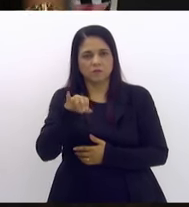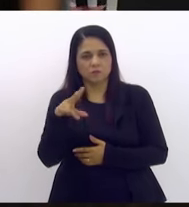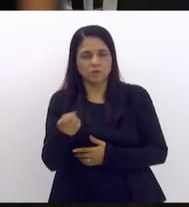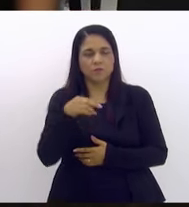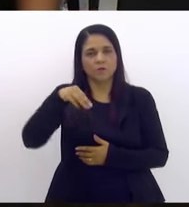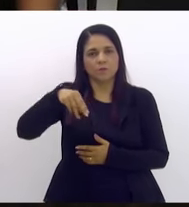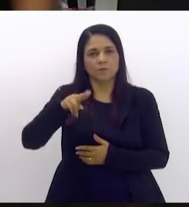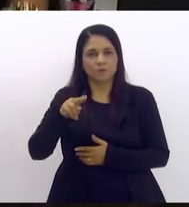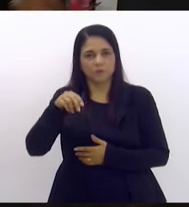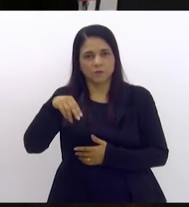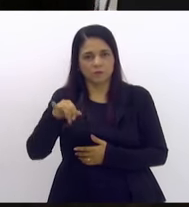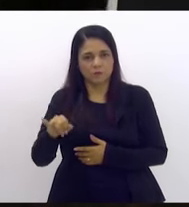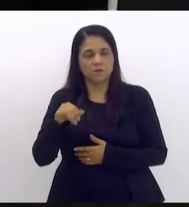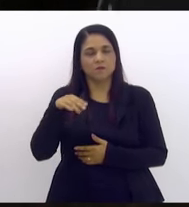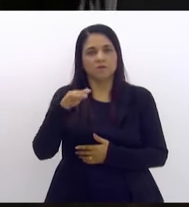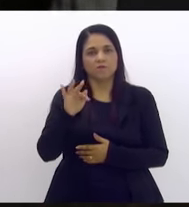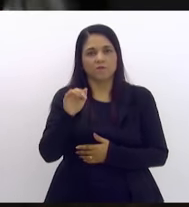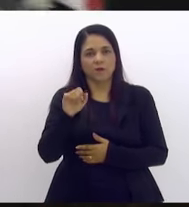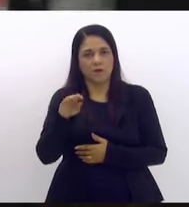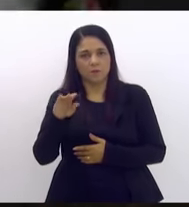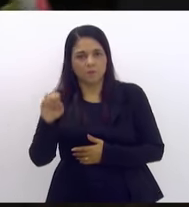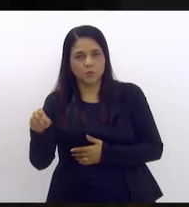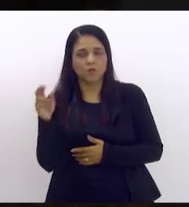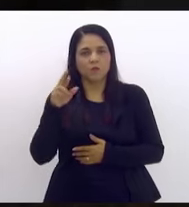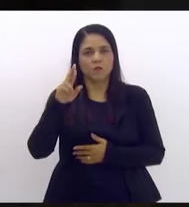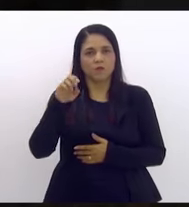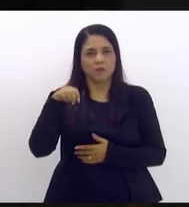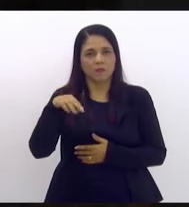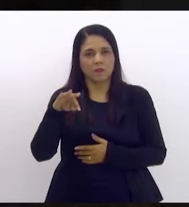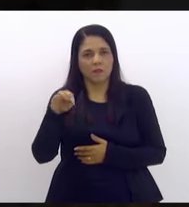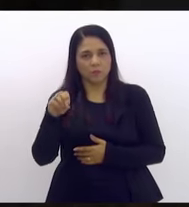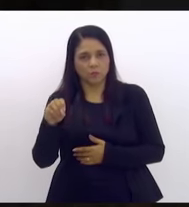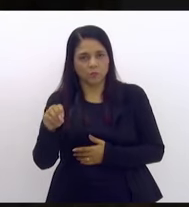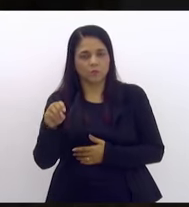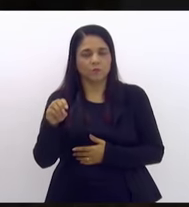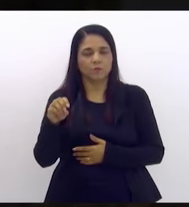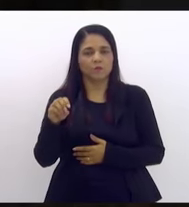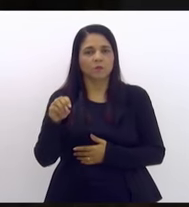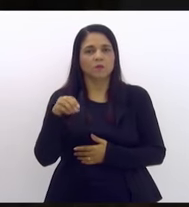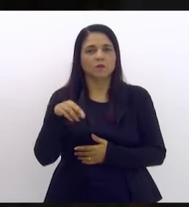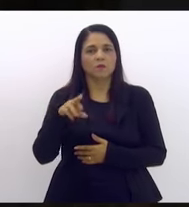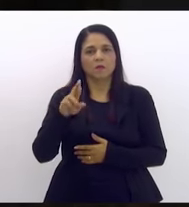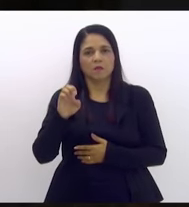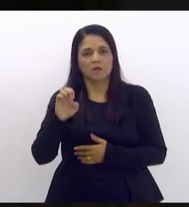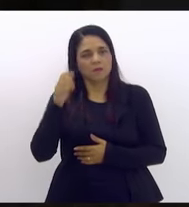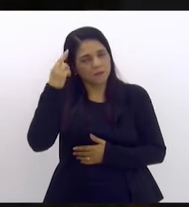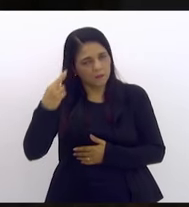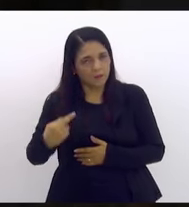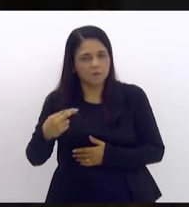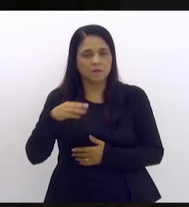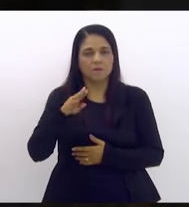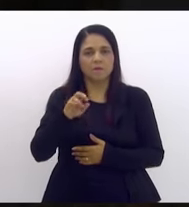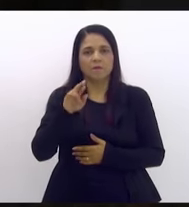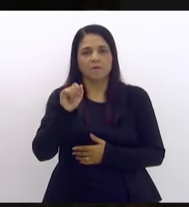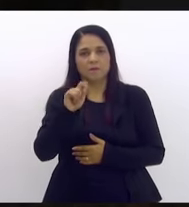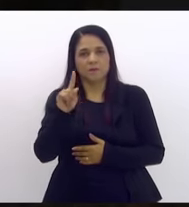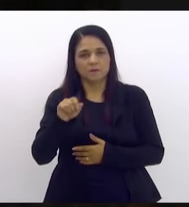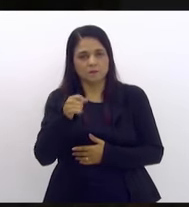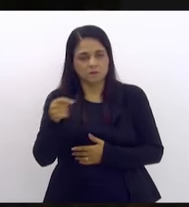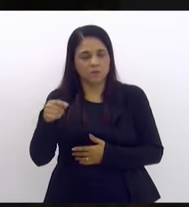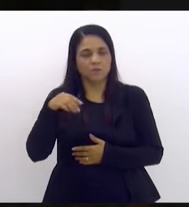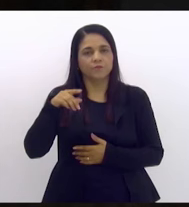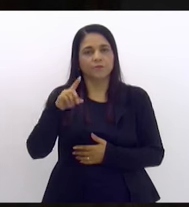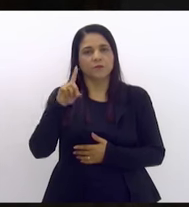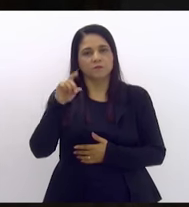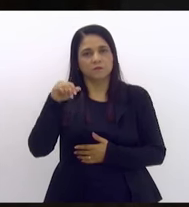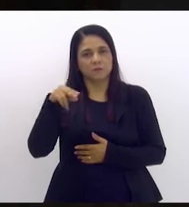Neto, Fábio Silva, Renato Machado, Renata Souza, Brazão, Dani Monteiro,